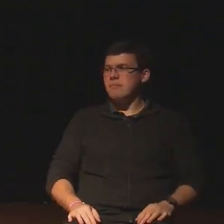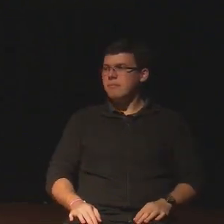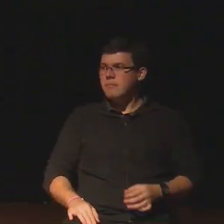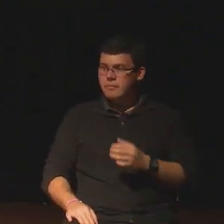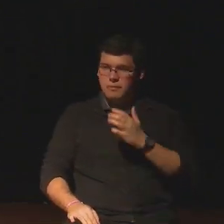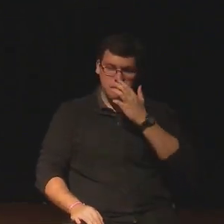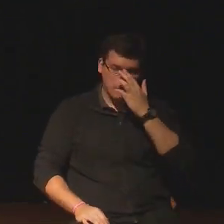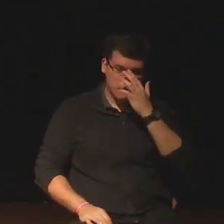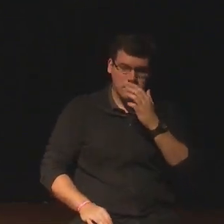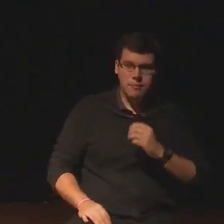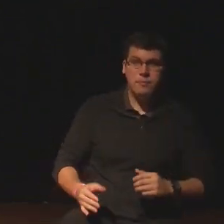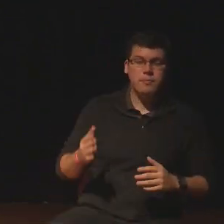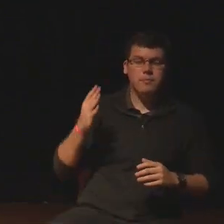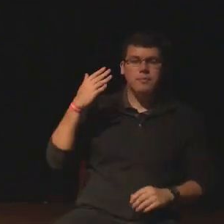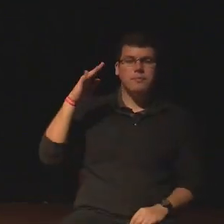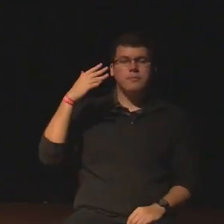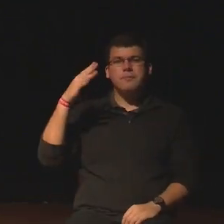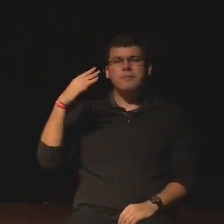Ok.